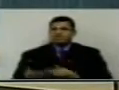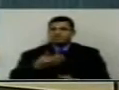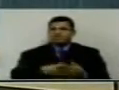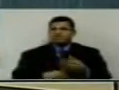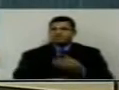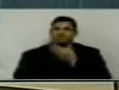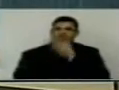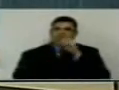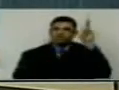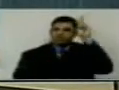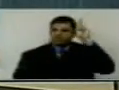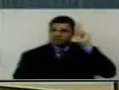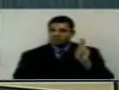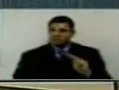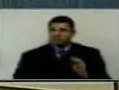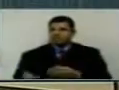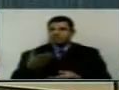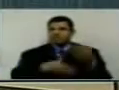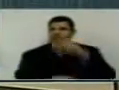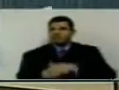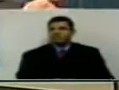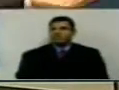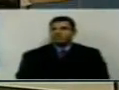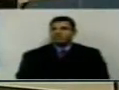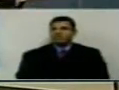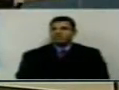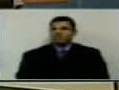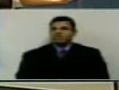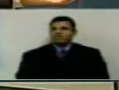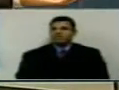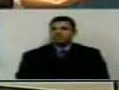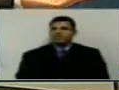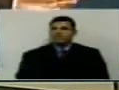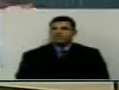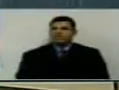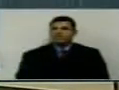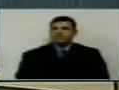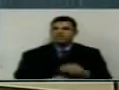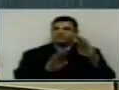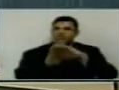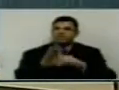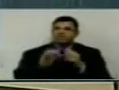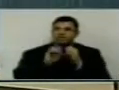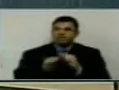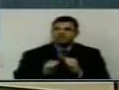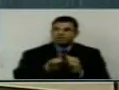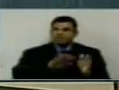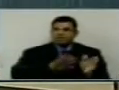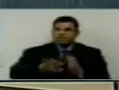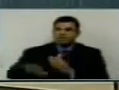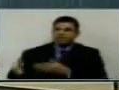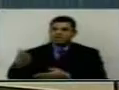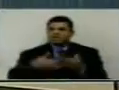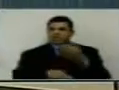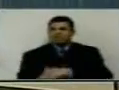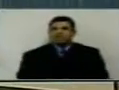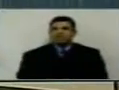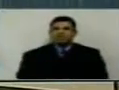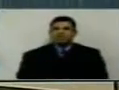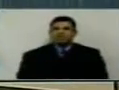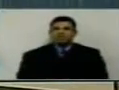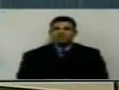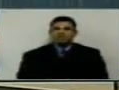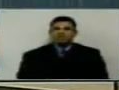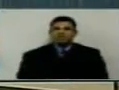minha história. E o La Salle é tudo isso, irmão. Eu pude sair do La Salle não só um cara